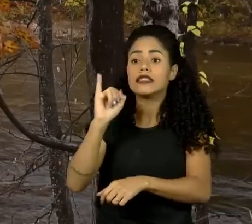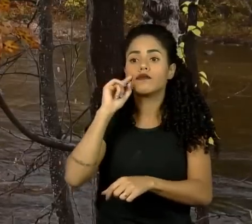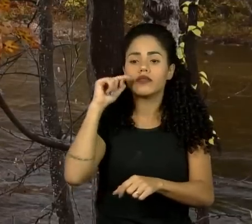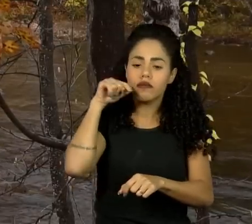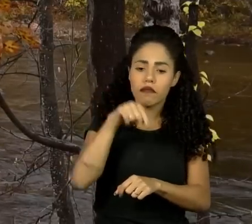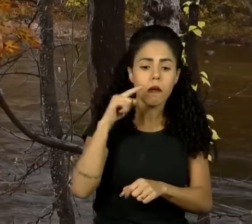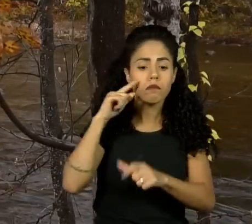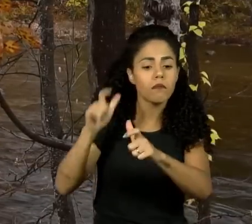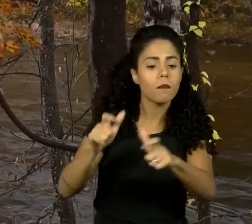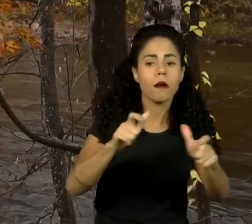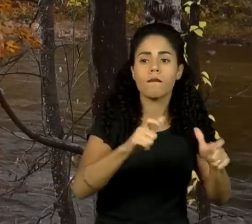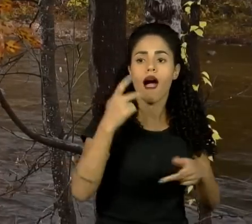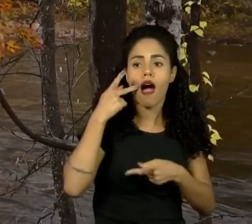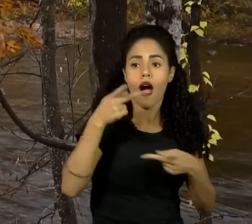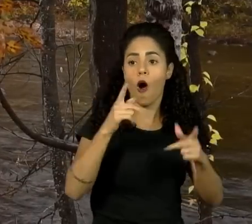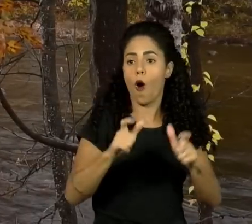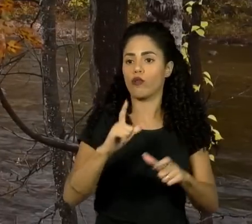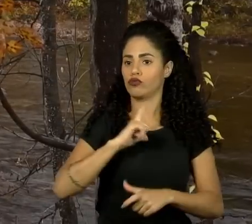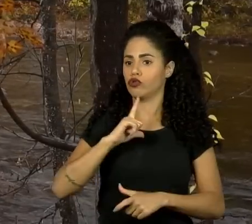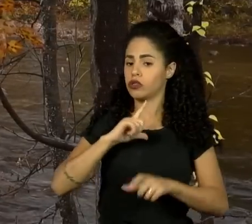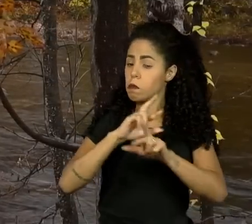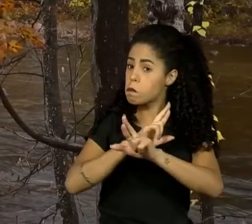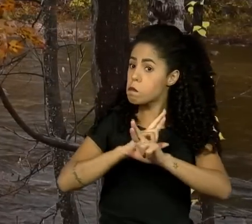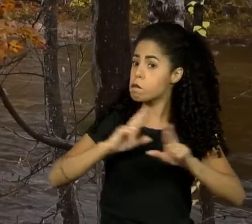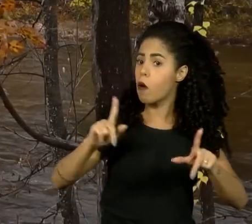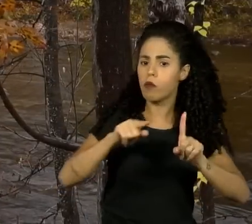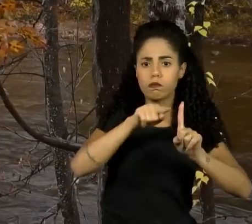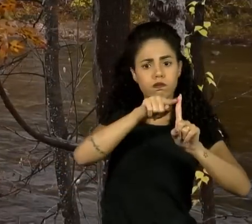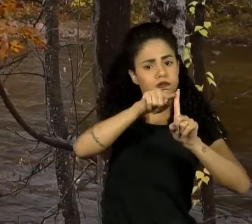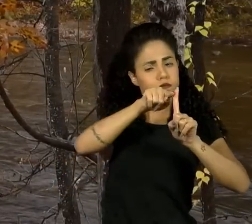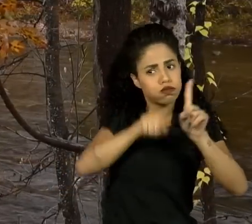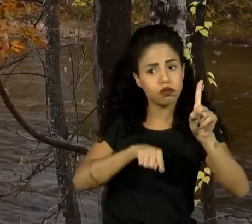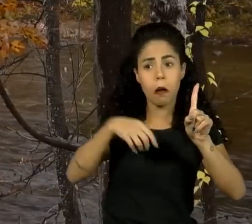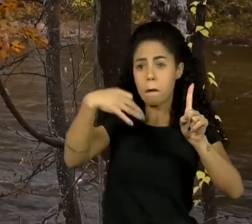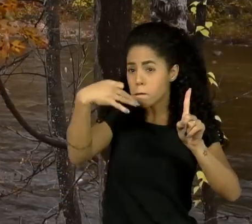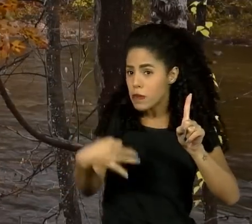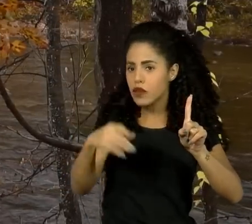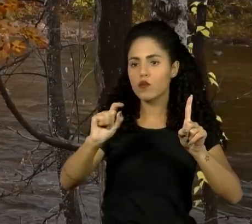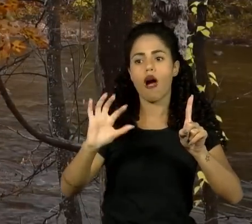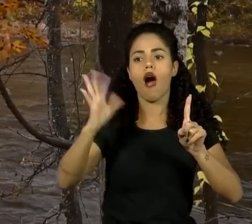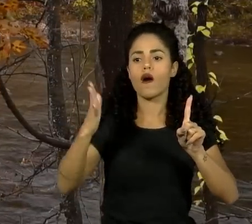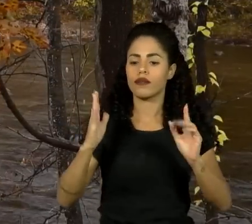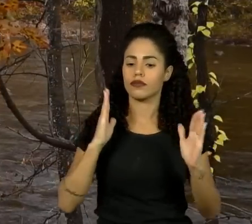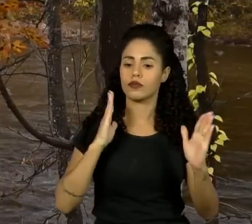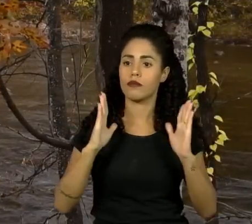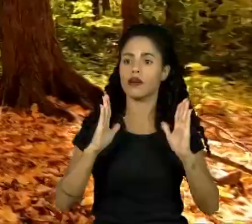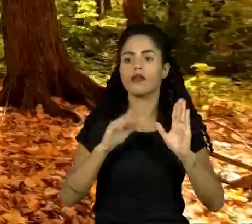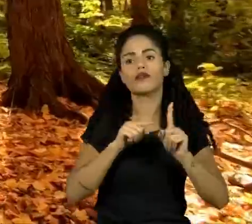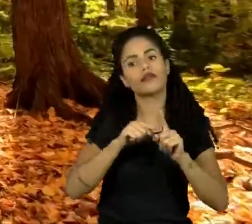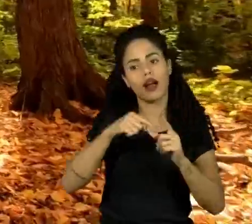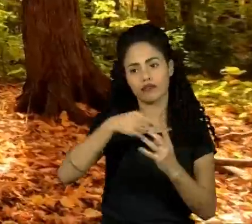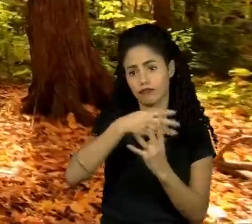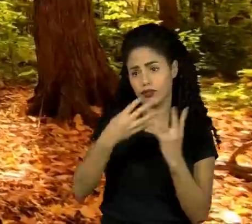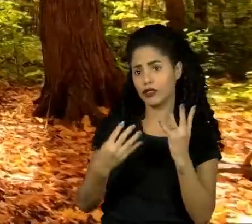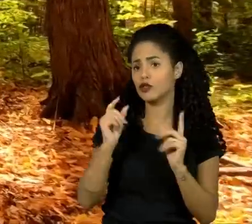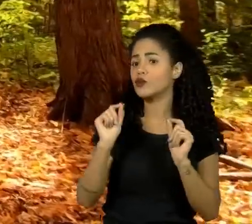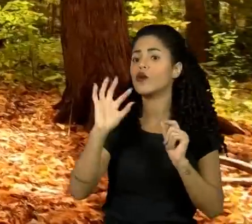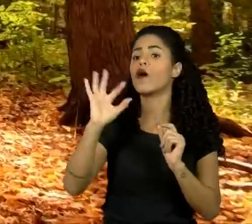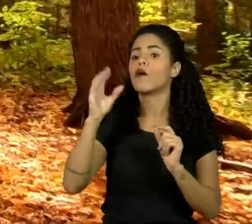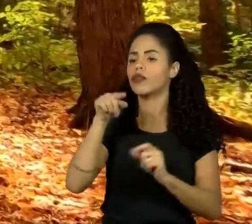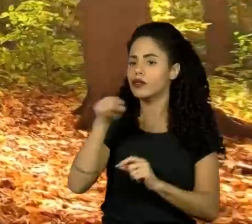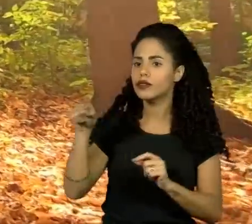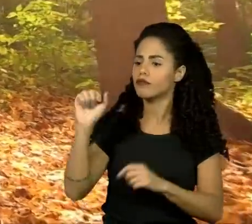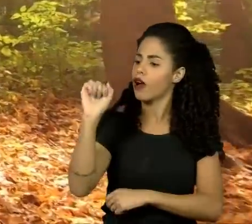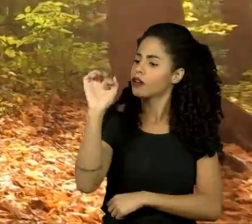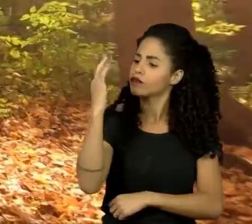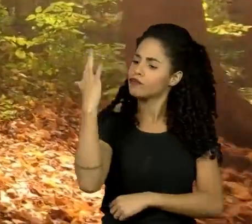altas latitudes, onde a diferença de temperatura é muito marcante entre as estações do ano, você vai ver que vai chegando o